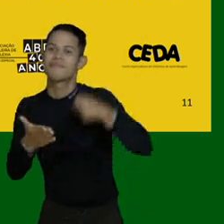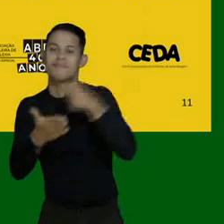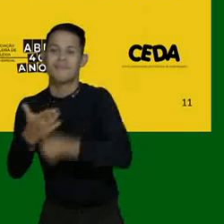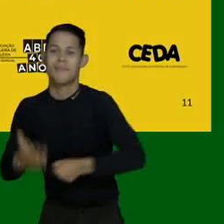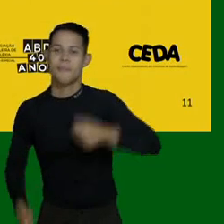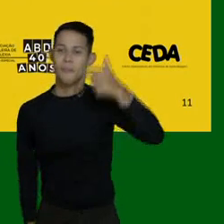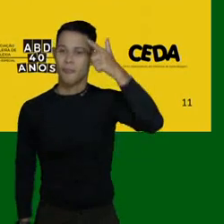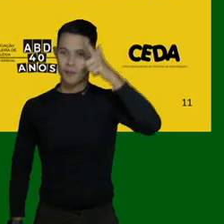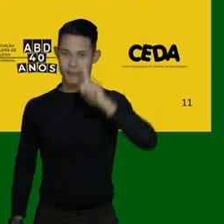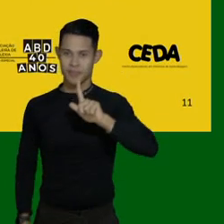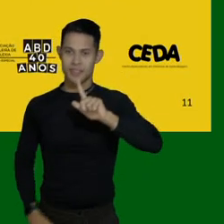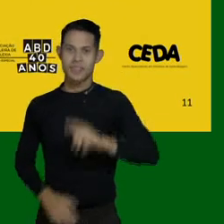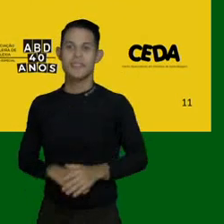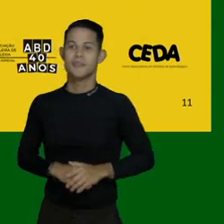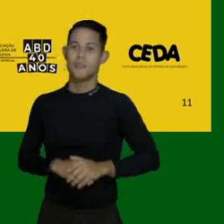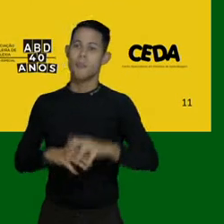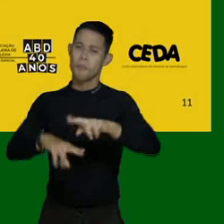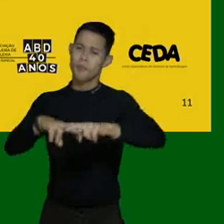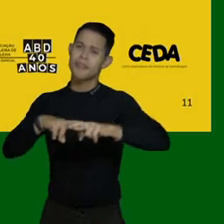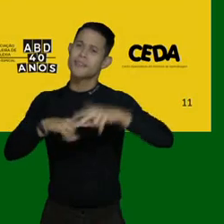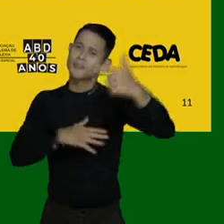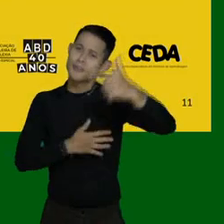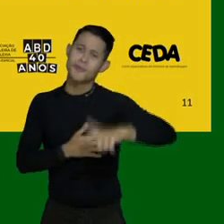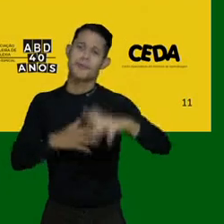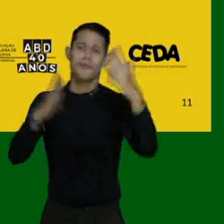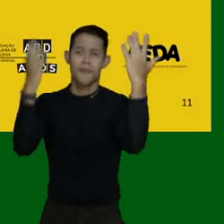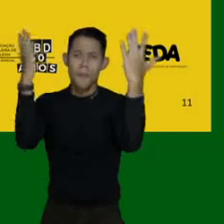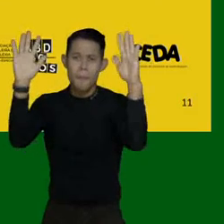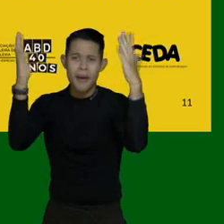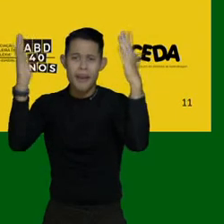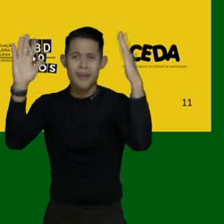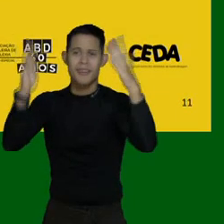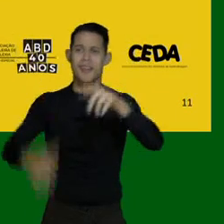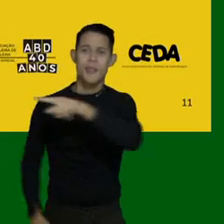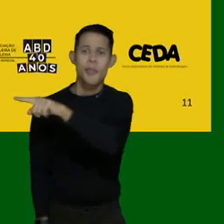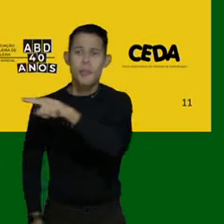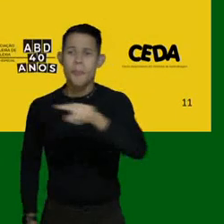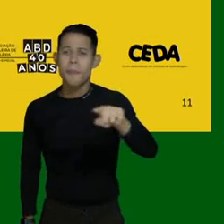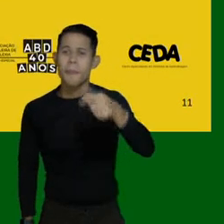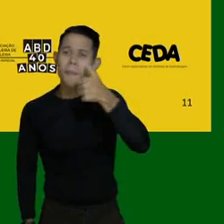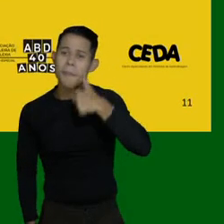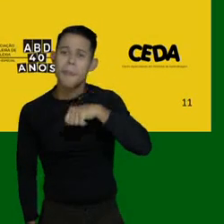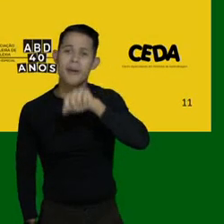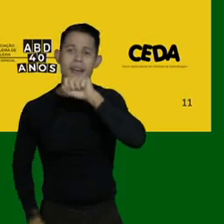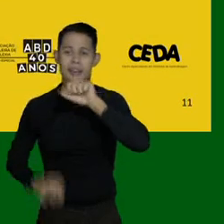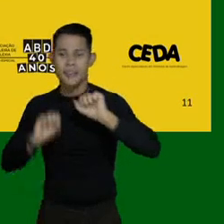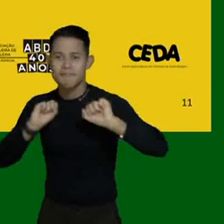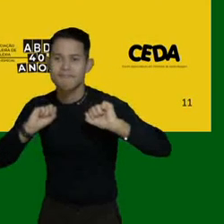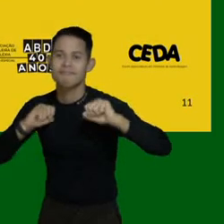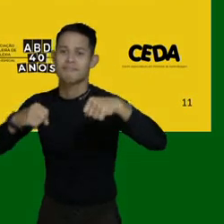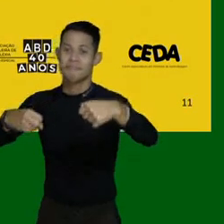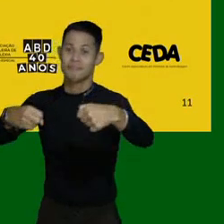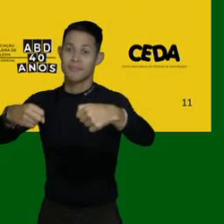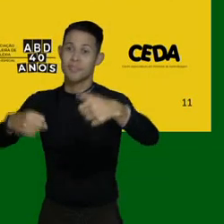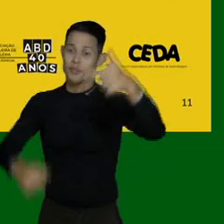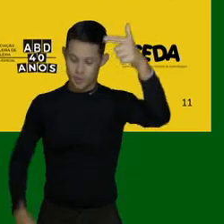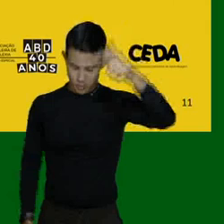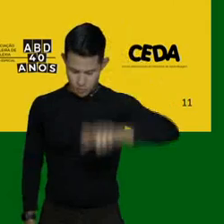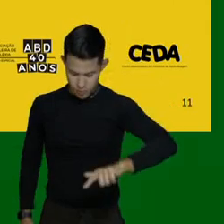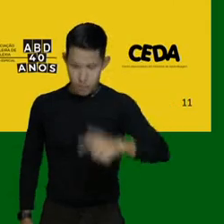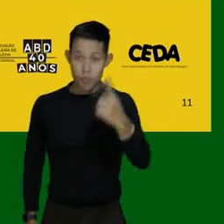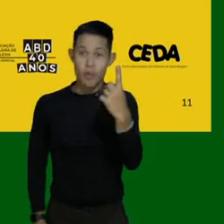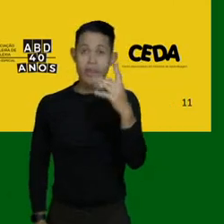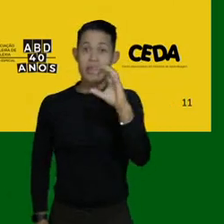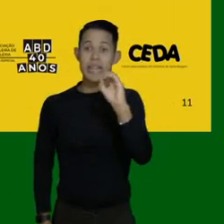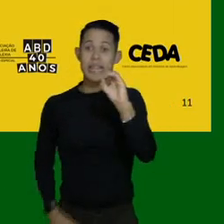nossa parabeniza essas mães né e mas 10 anos não dá para